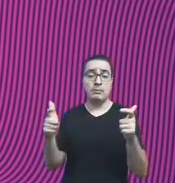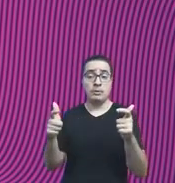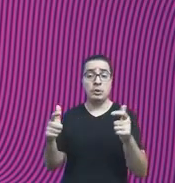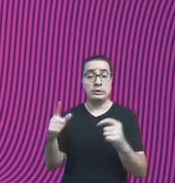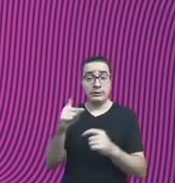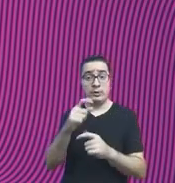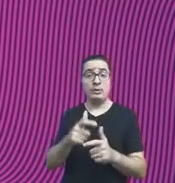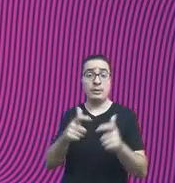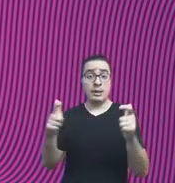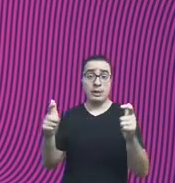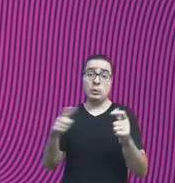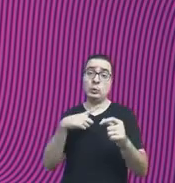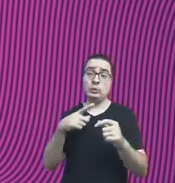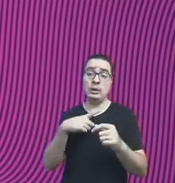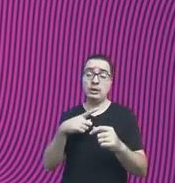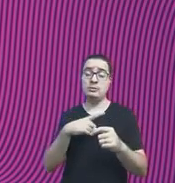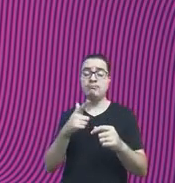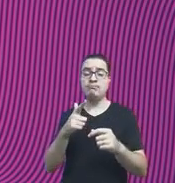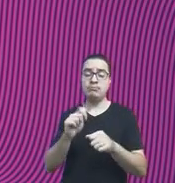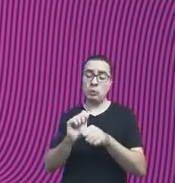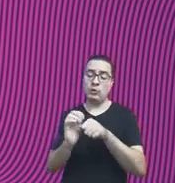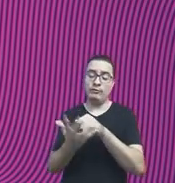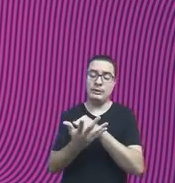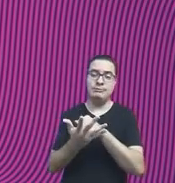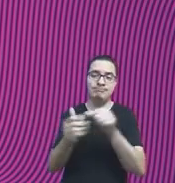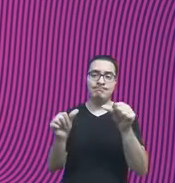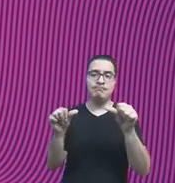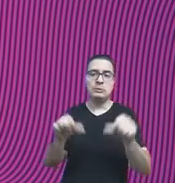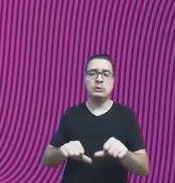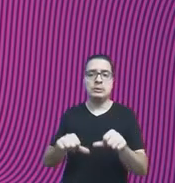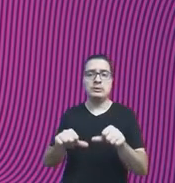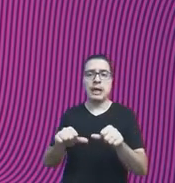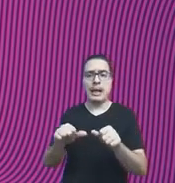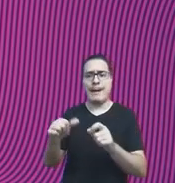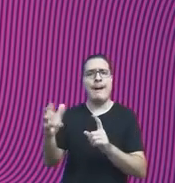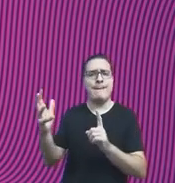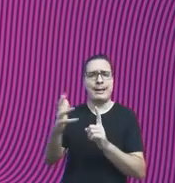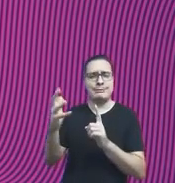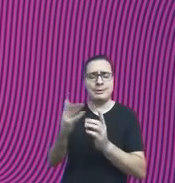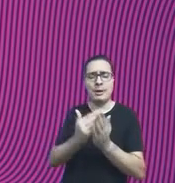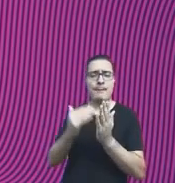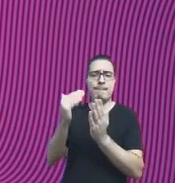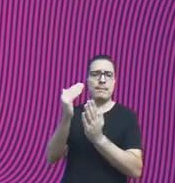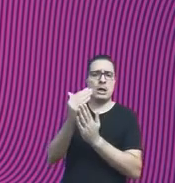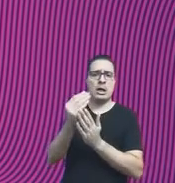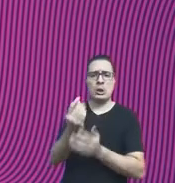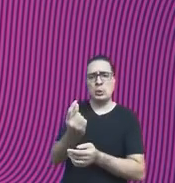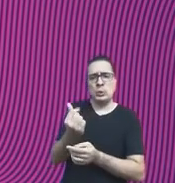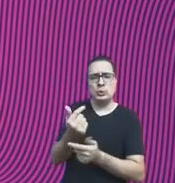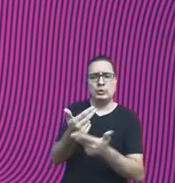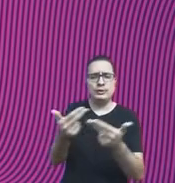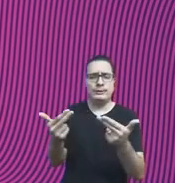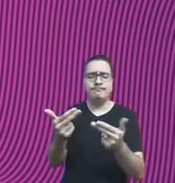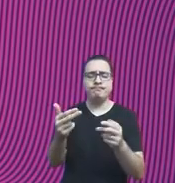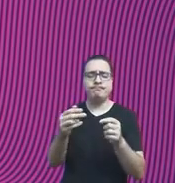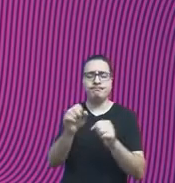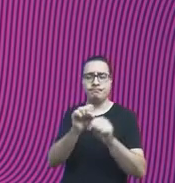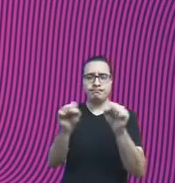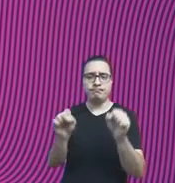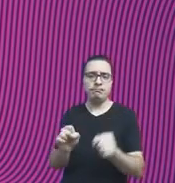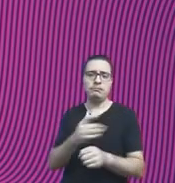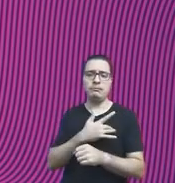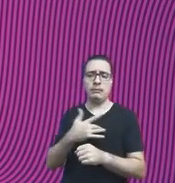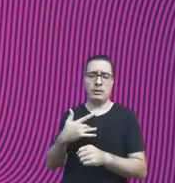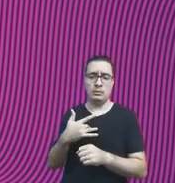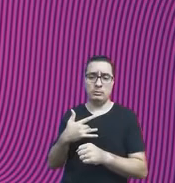Covid, que colocou uma pressão ainda maior de custo nos diversos sistemas de saúde. Não só a pressão de custos,